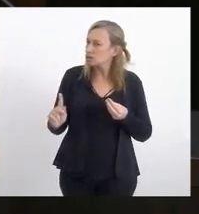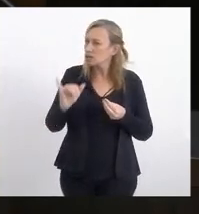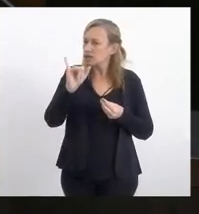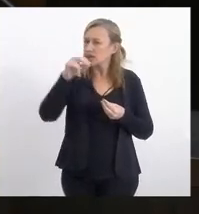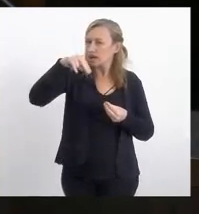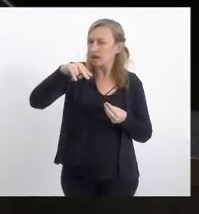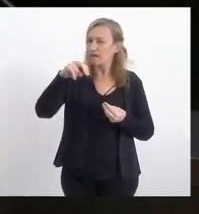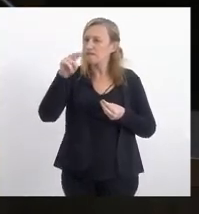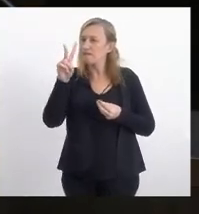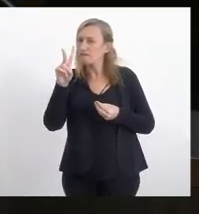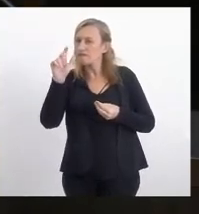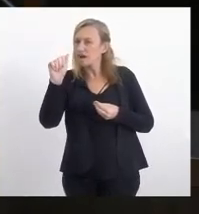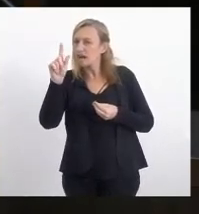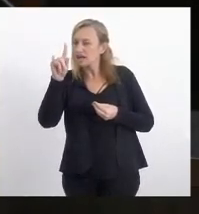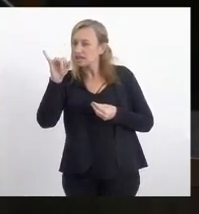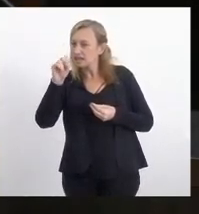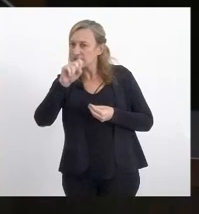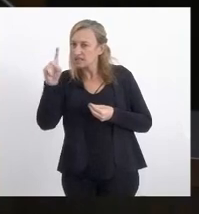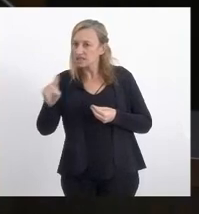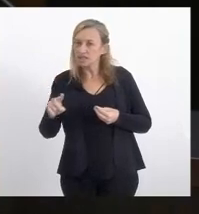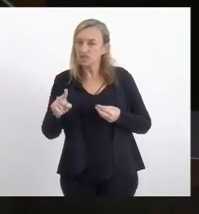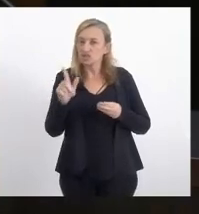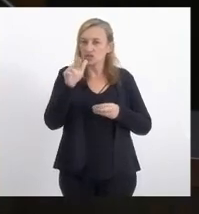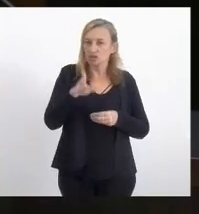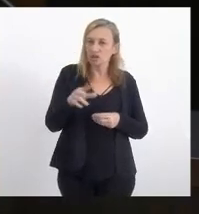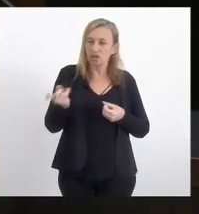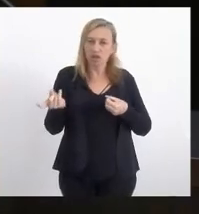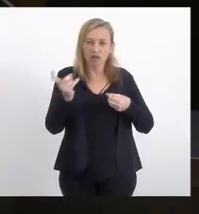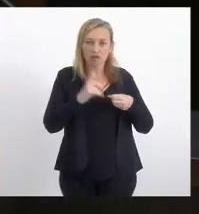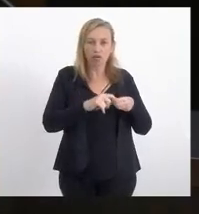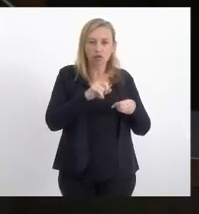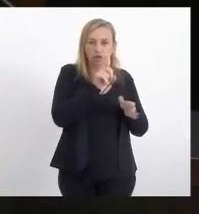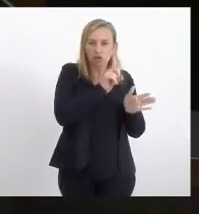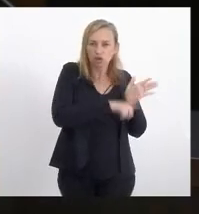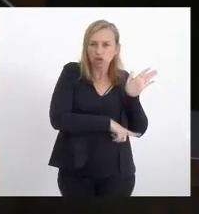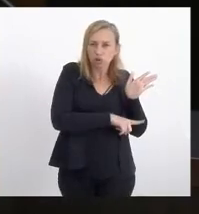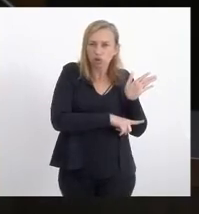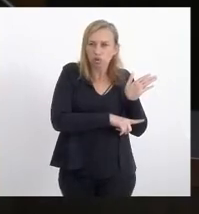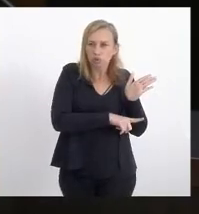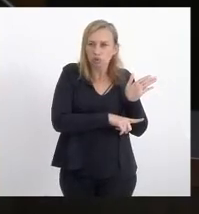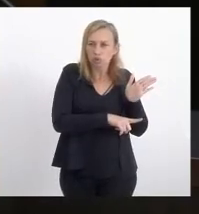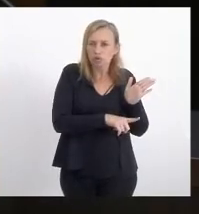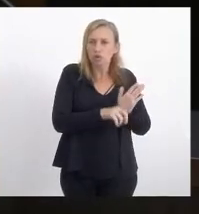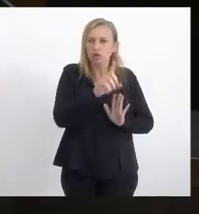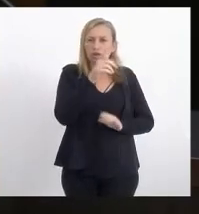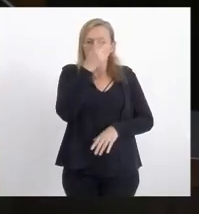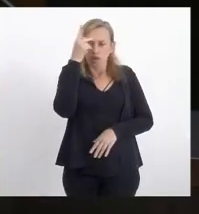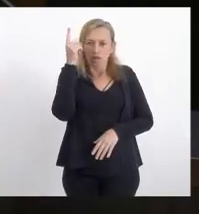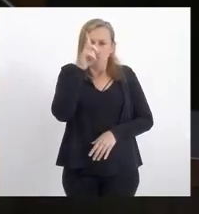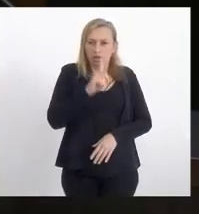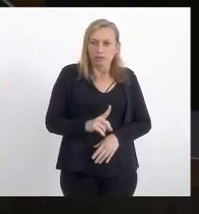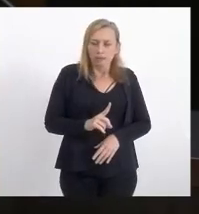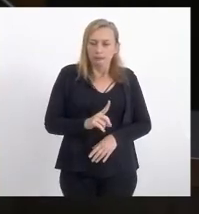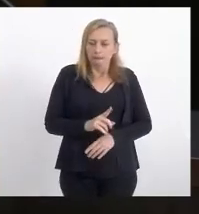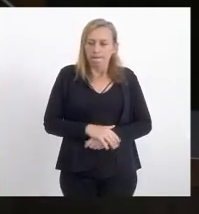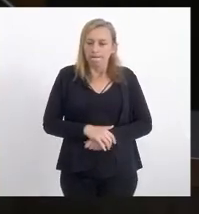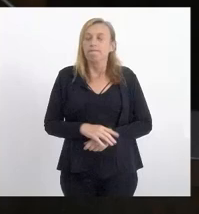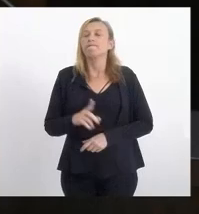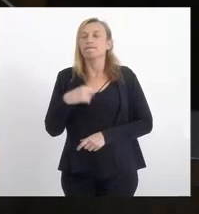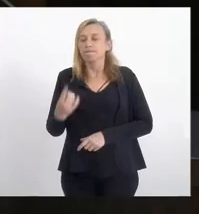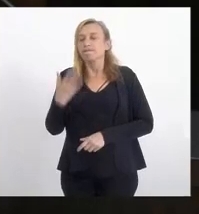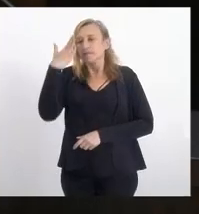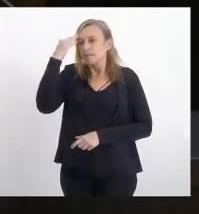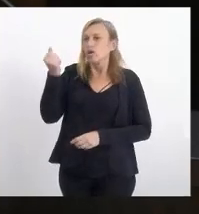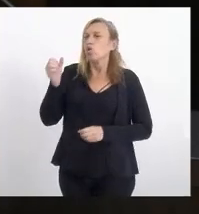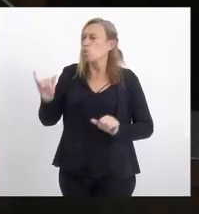diferenciada deputada Martha Rocha a gente teve agora A Volta Dos descontos para os deficientes e a gente